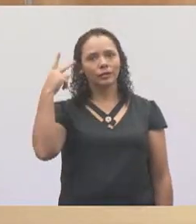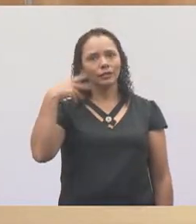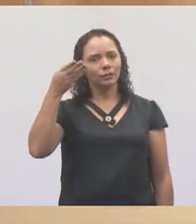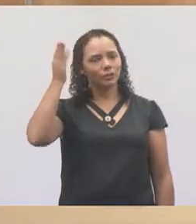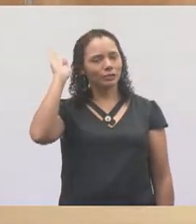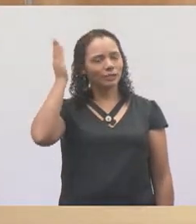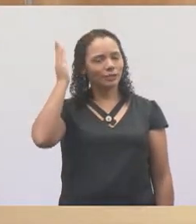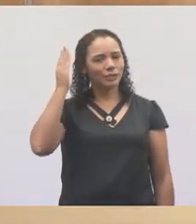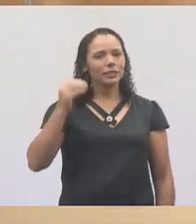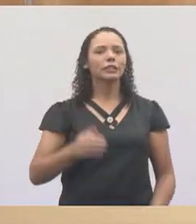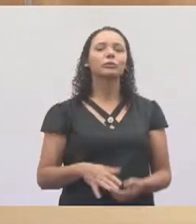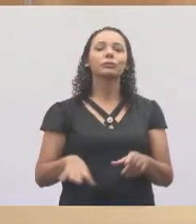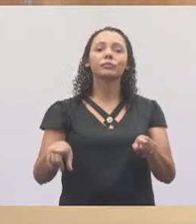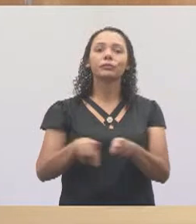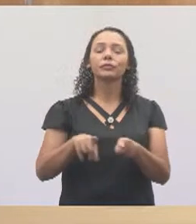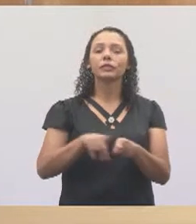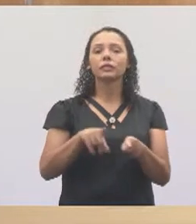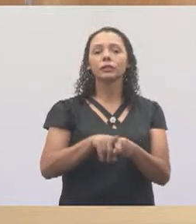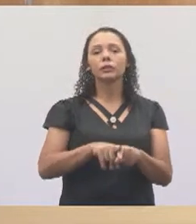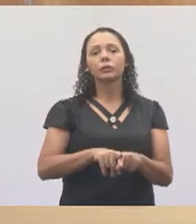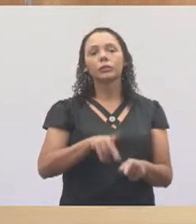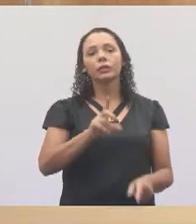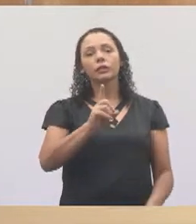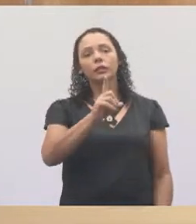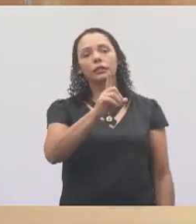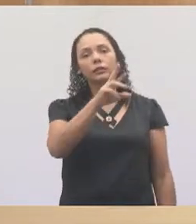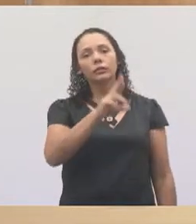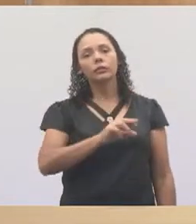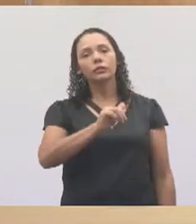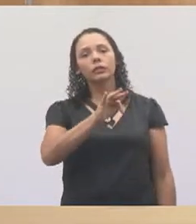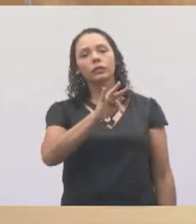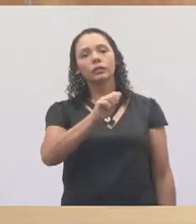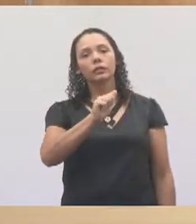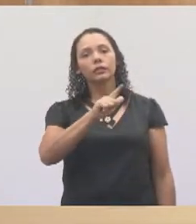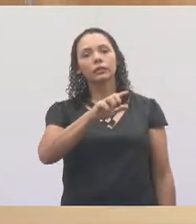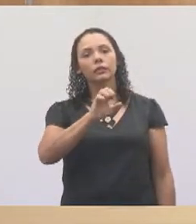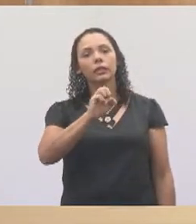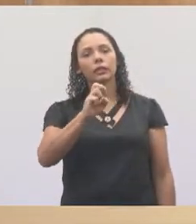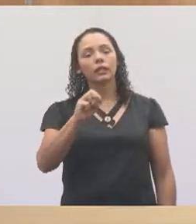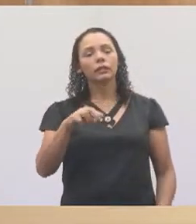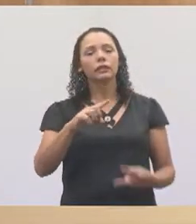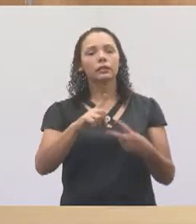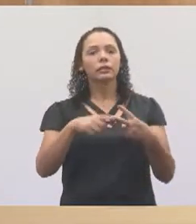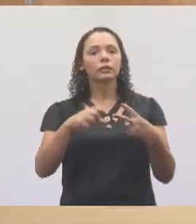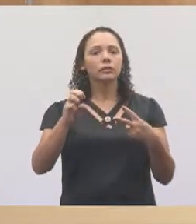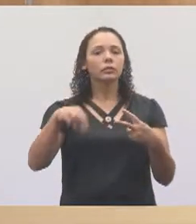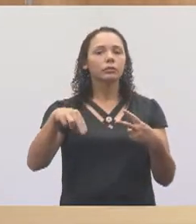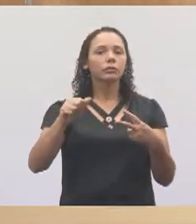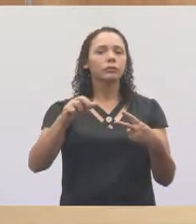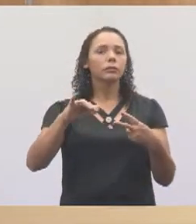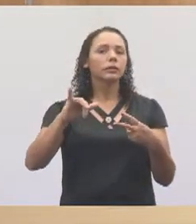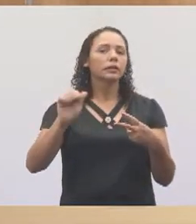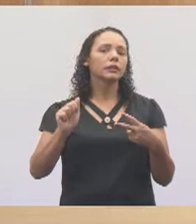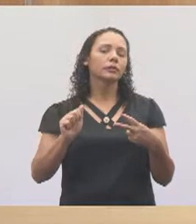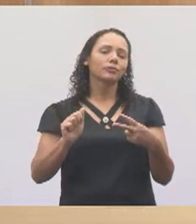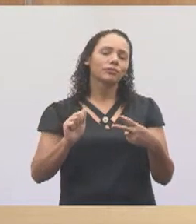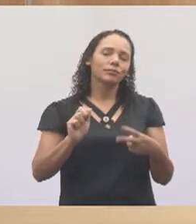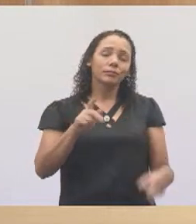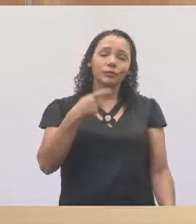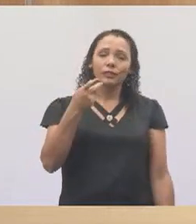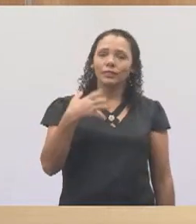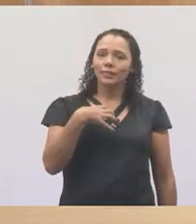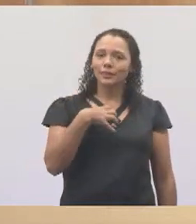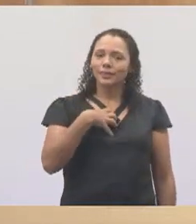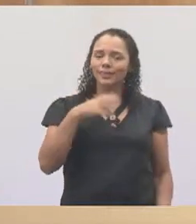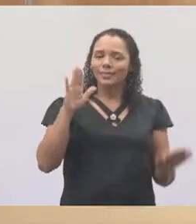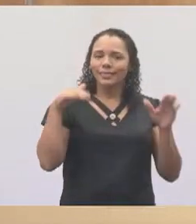também, cumprimentar o Dr. Tales, a Mariângela, não é? E dizer que para mim é uma alegria e emoção vir aqui e falar